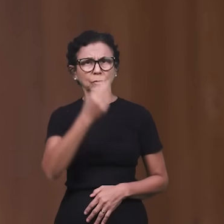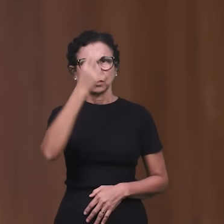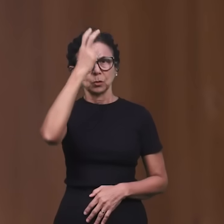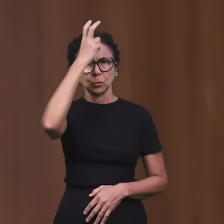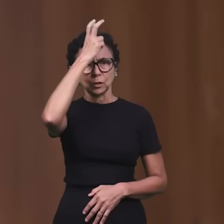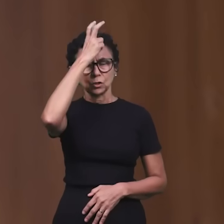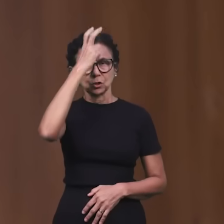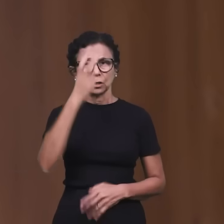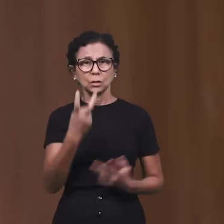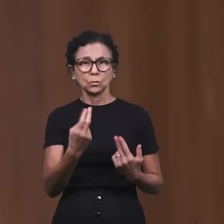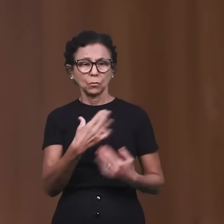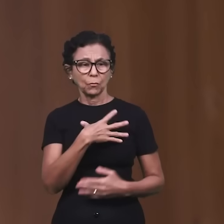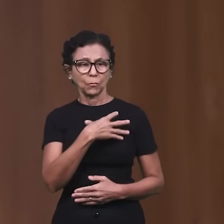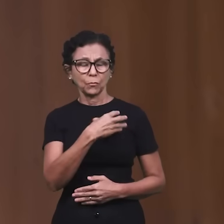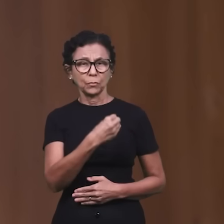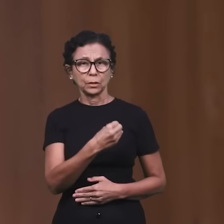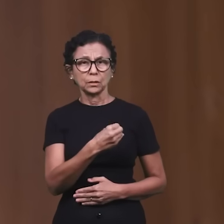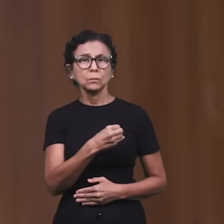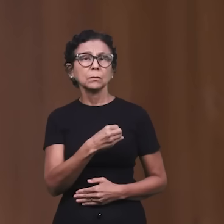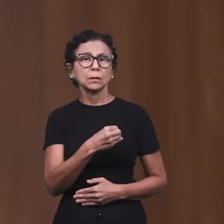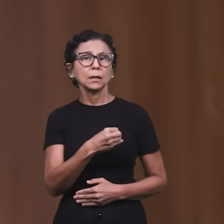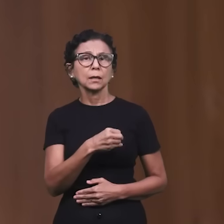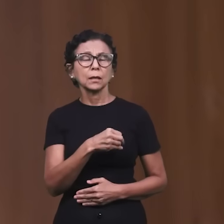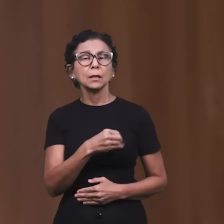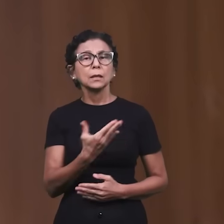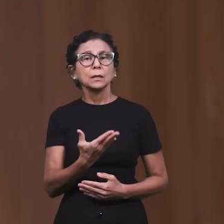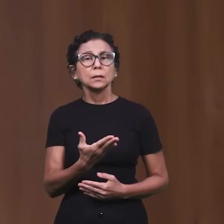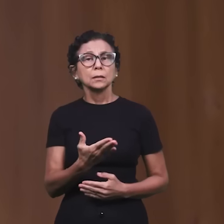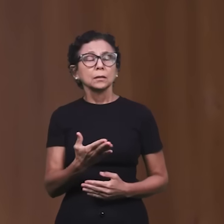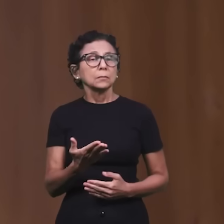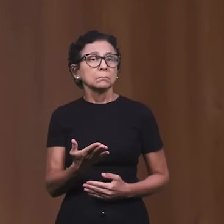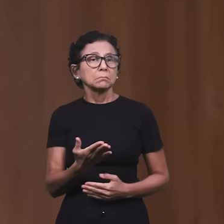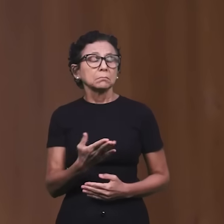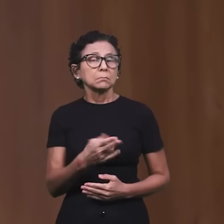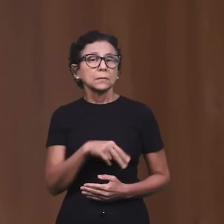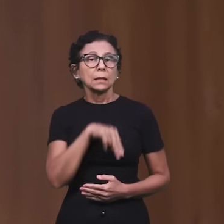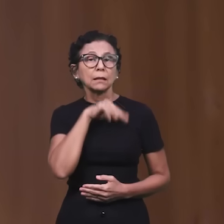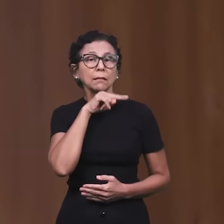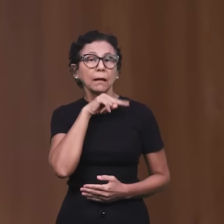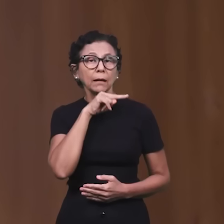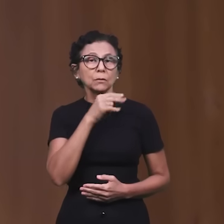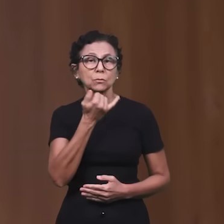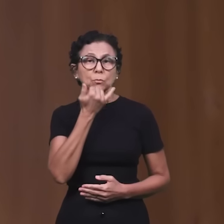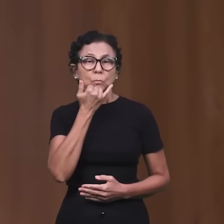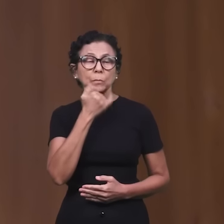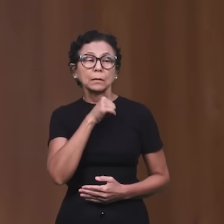tudo, mas o poder de Deus ele é transformador. E